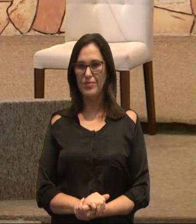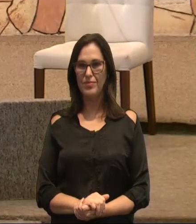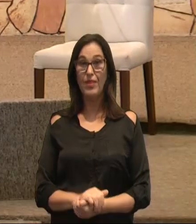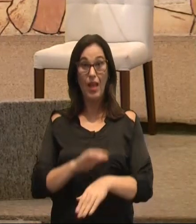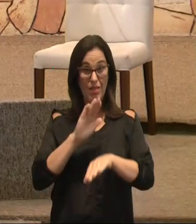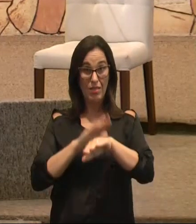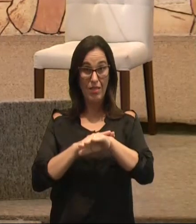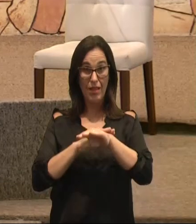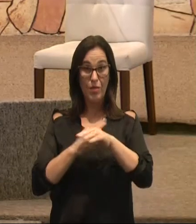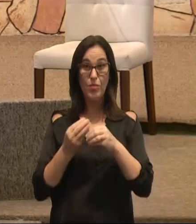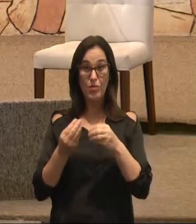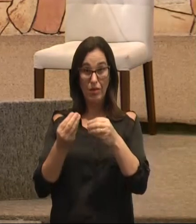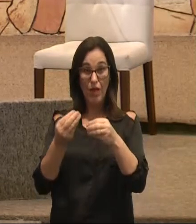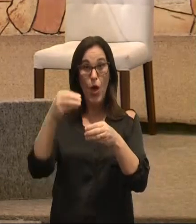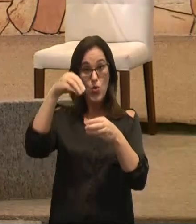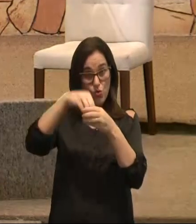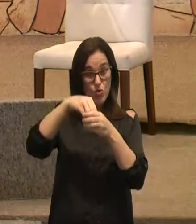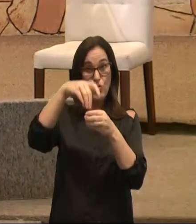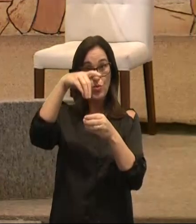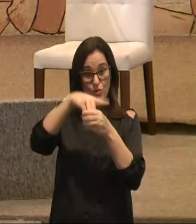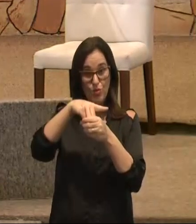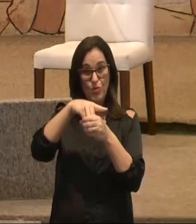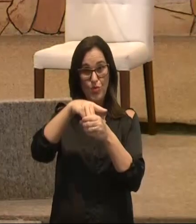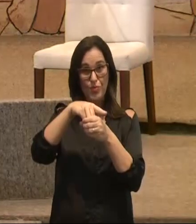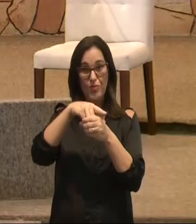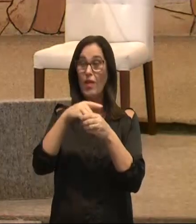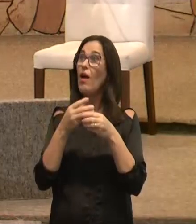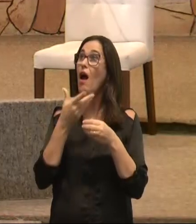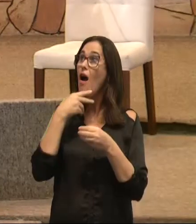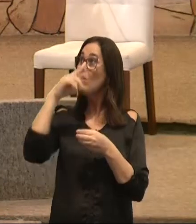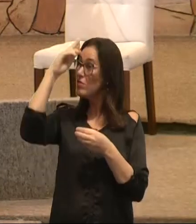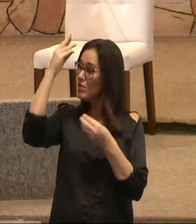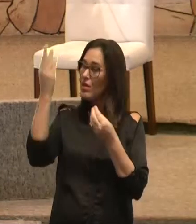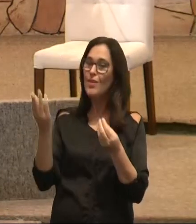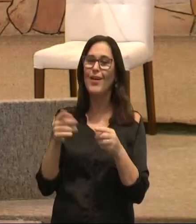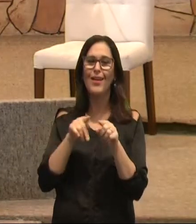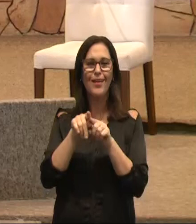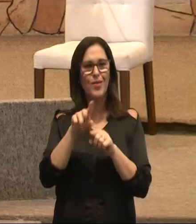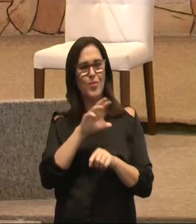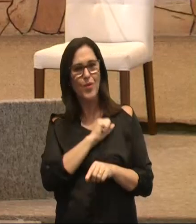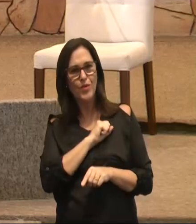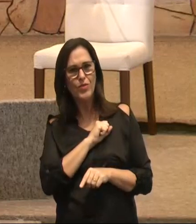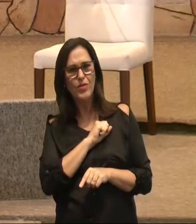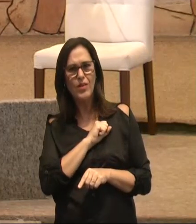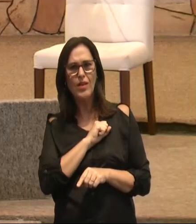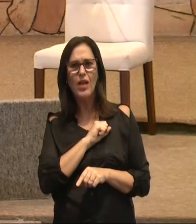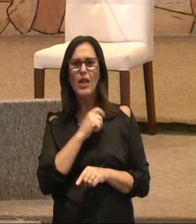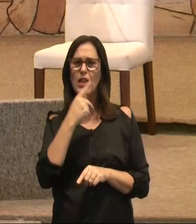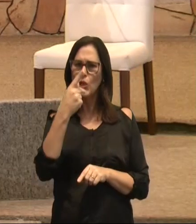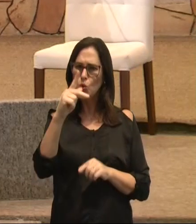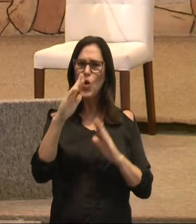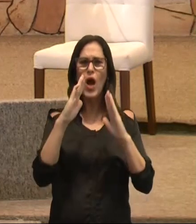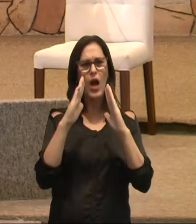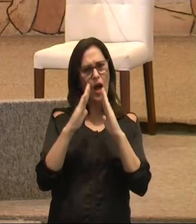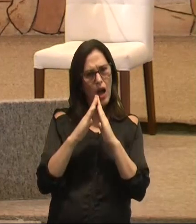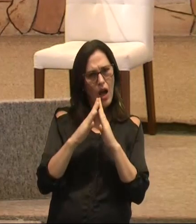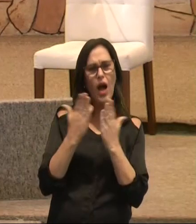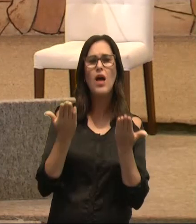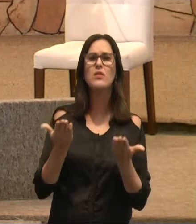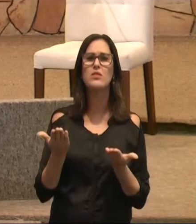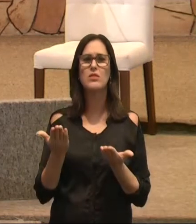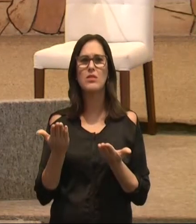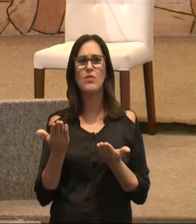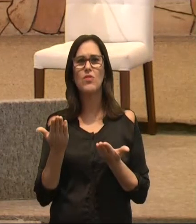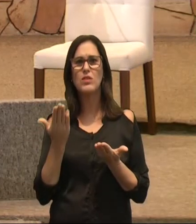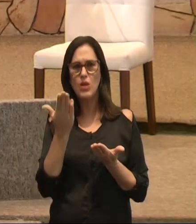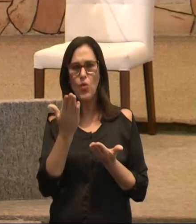Tempo de dedicação, de dízimos e ofertas ao Senhor. Amados irmãos, você mesmo no seu lar, Os irmãos conhecem os números das contas